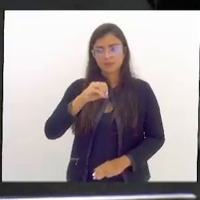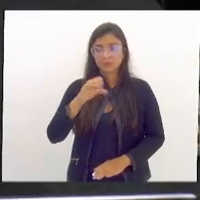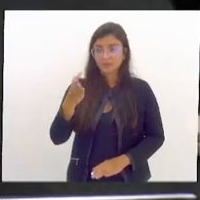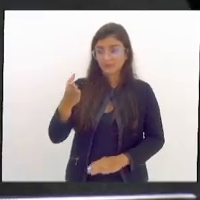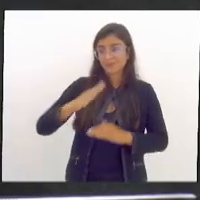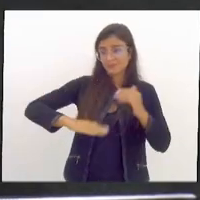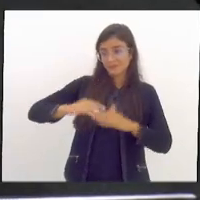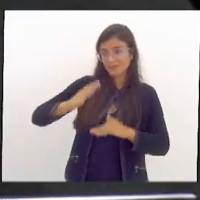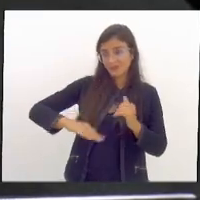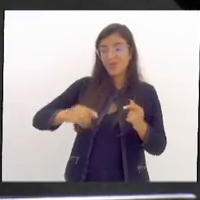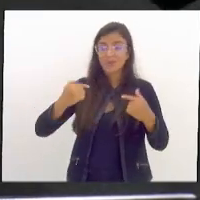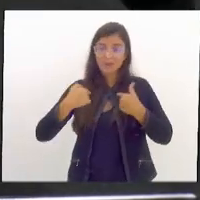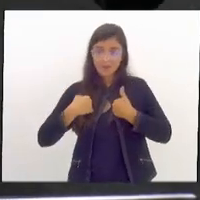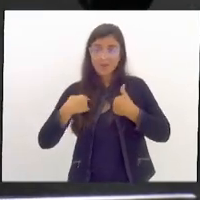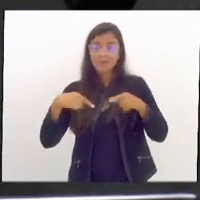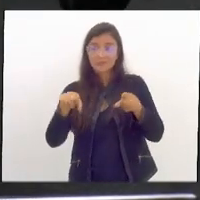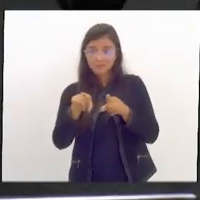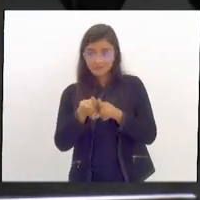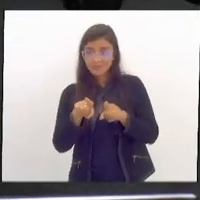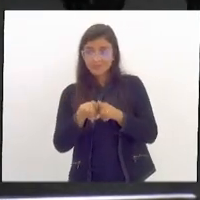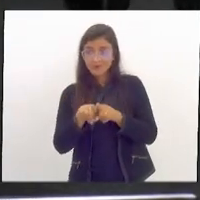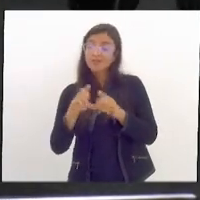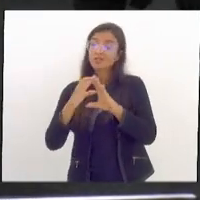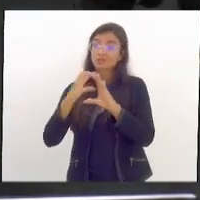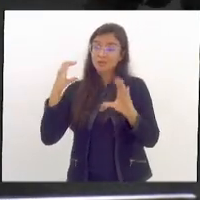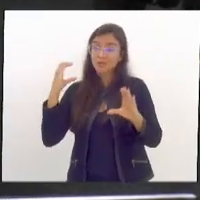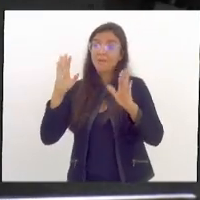eu sou um engenheiro civil.